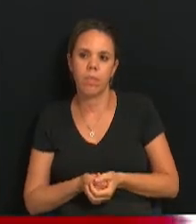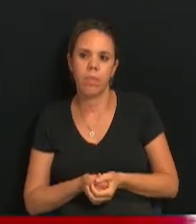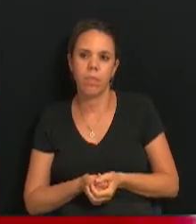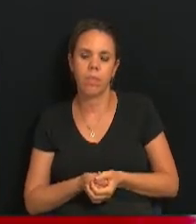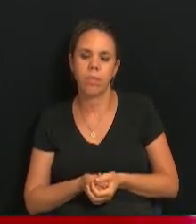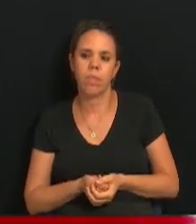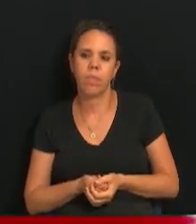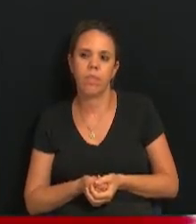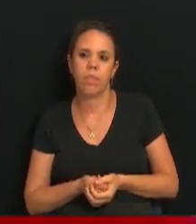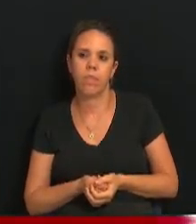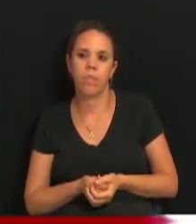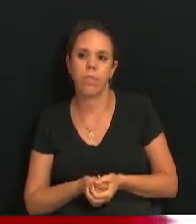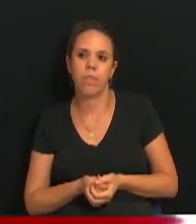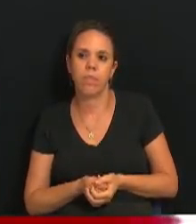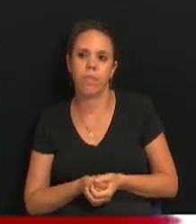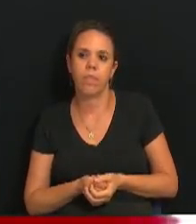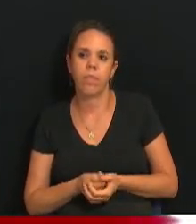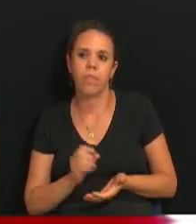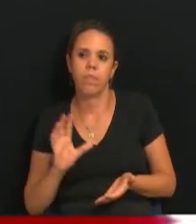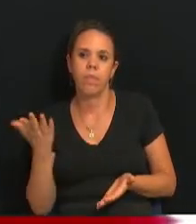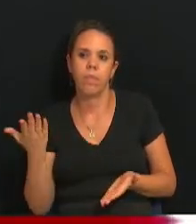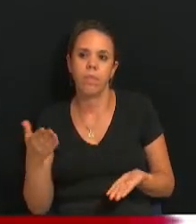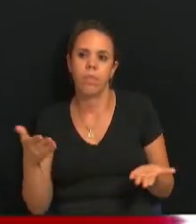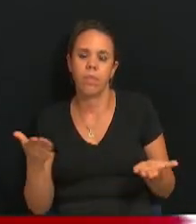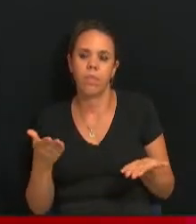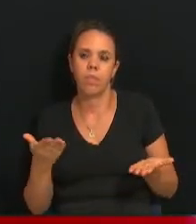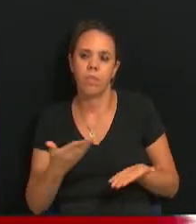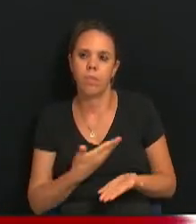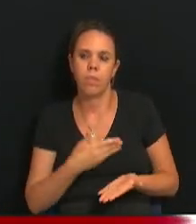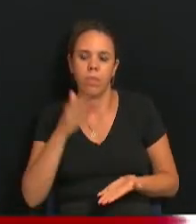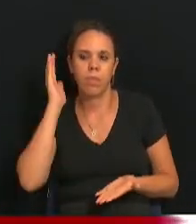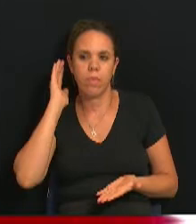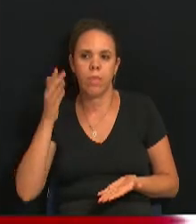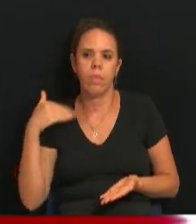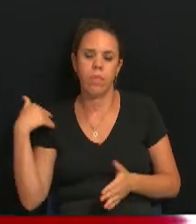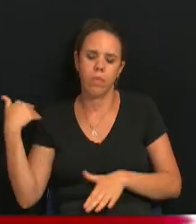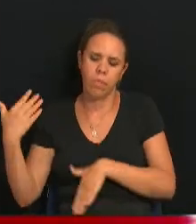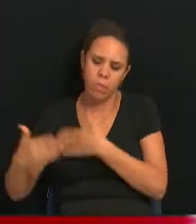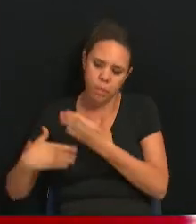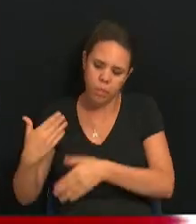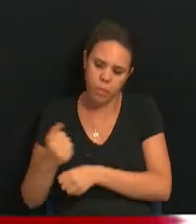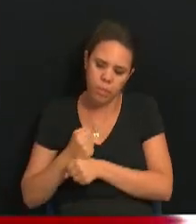é um fato que acontece agora no governo da área. É um fato que acontece